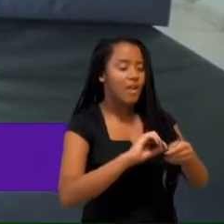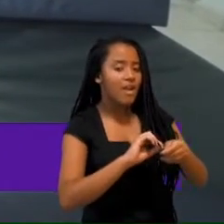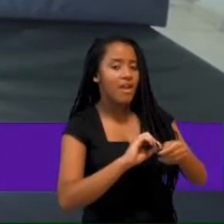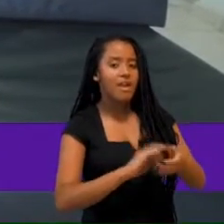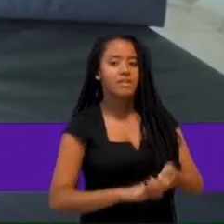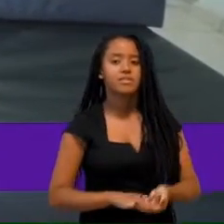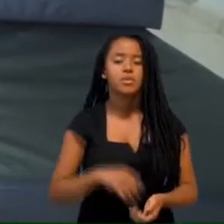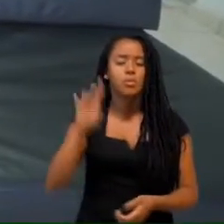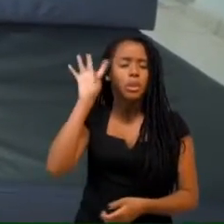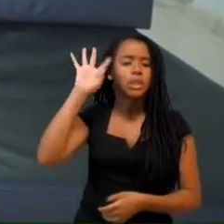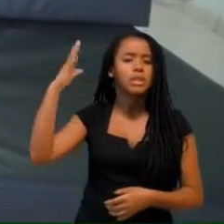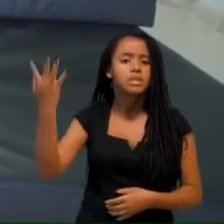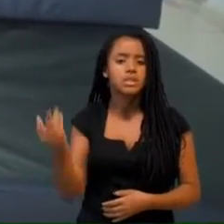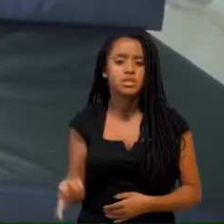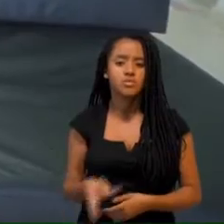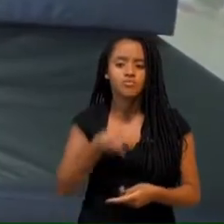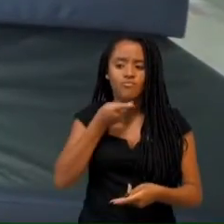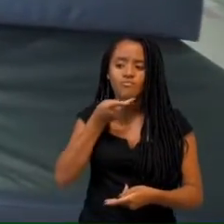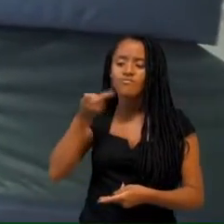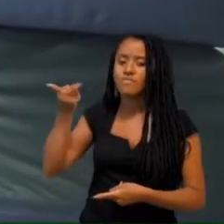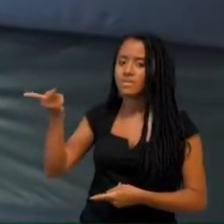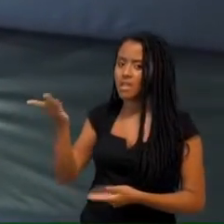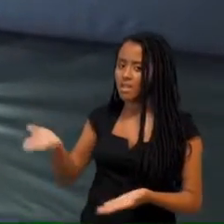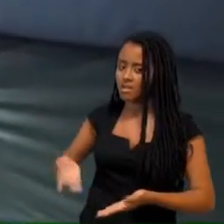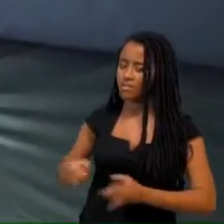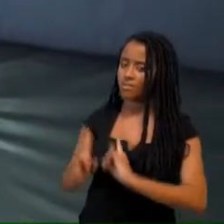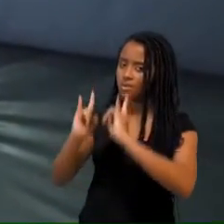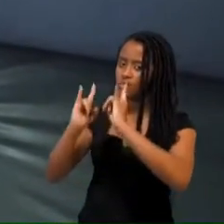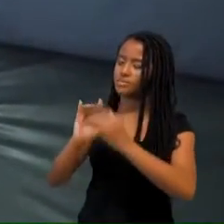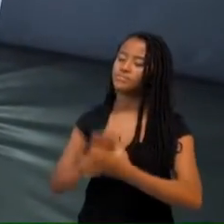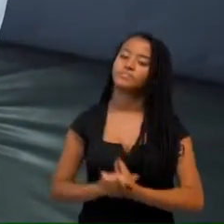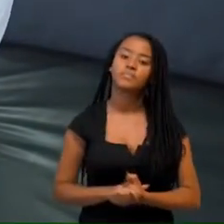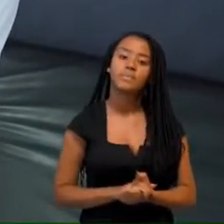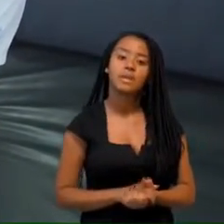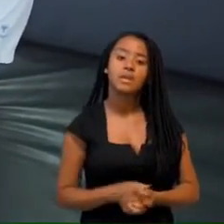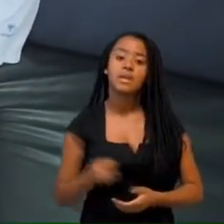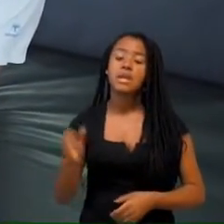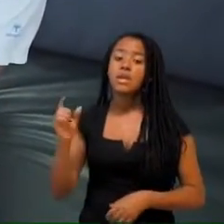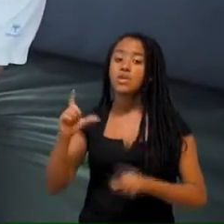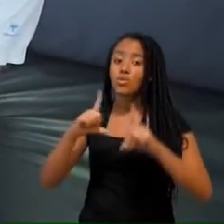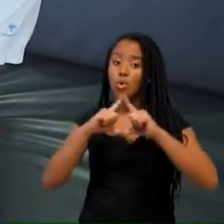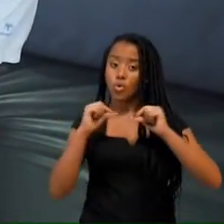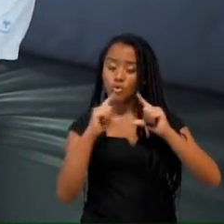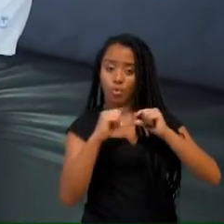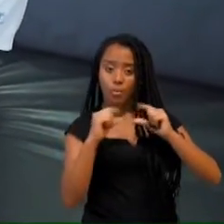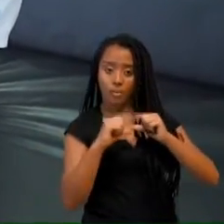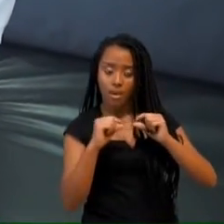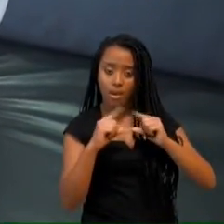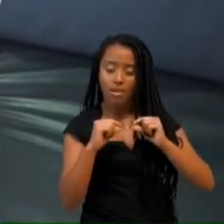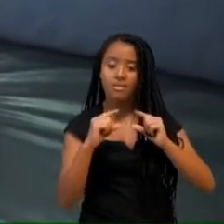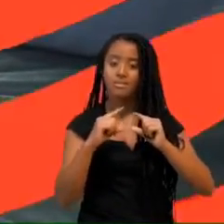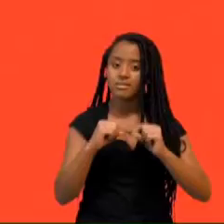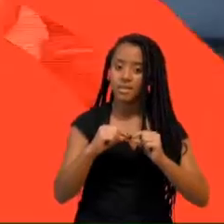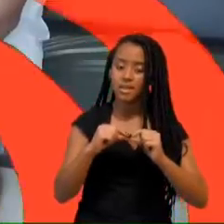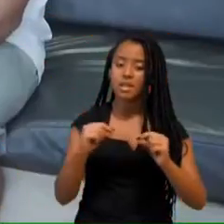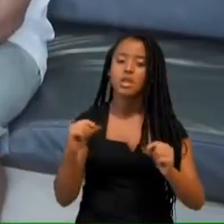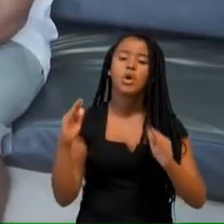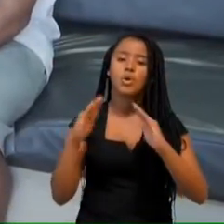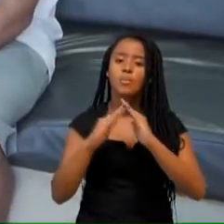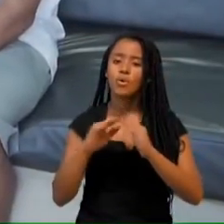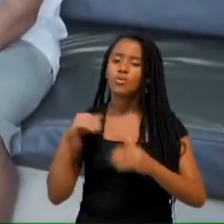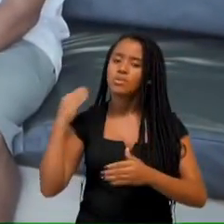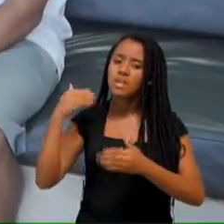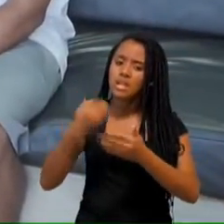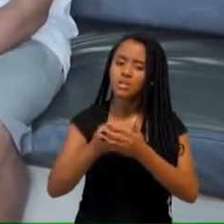moraria certo eu sou de Brasília e eu moro que desde 2019 eu faço medicina então só um